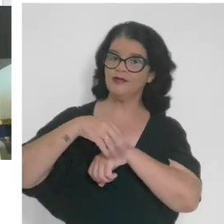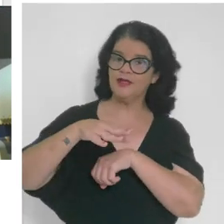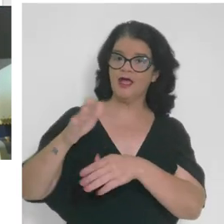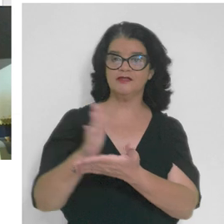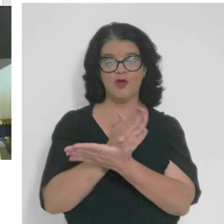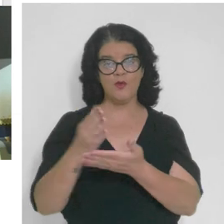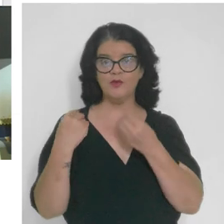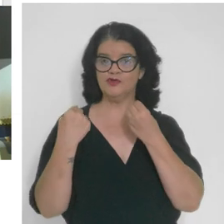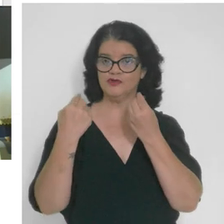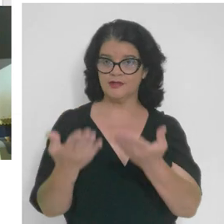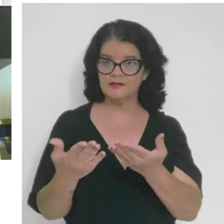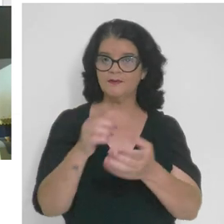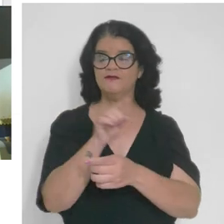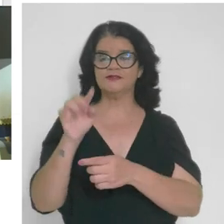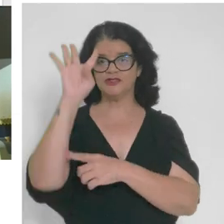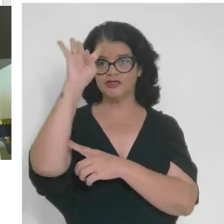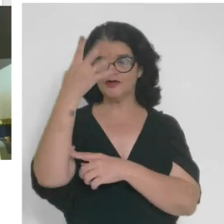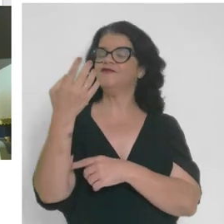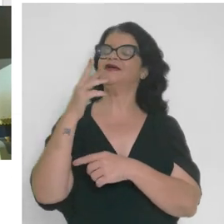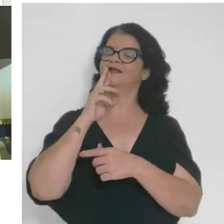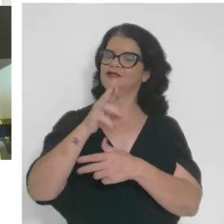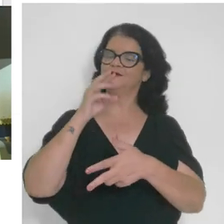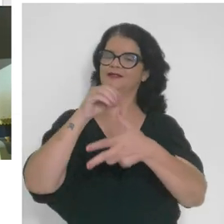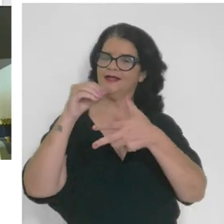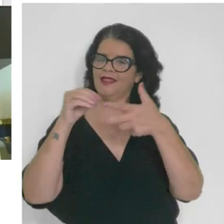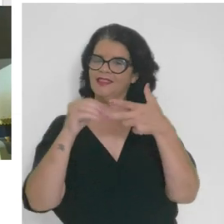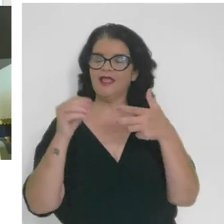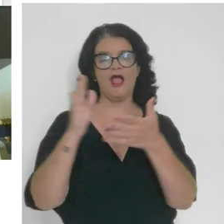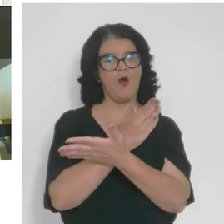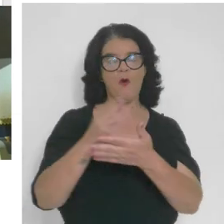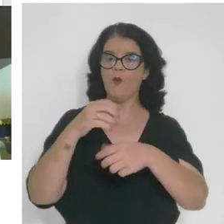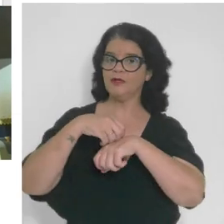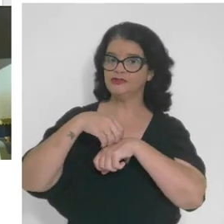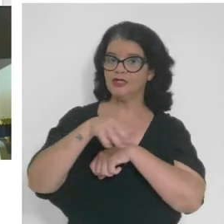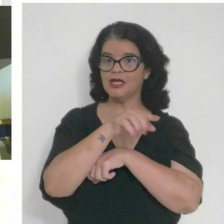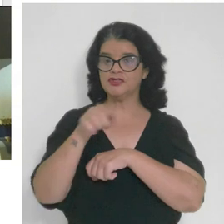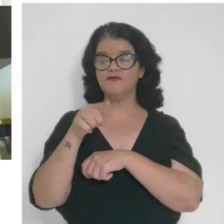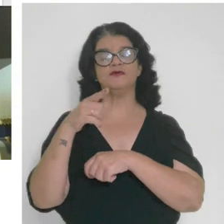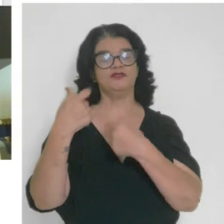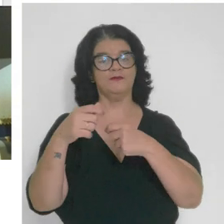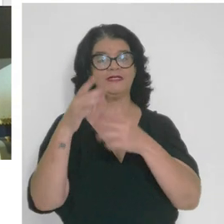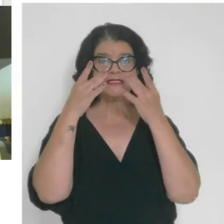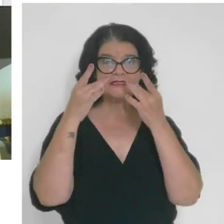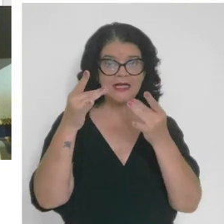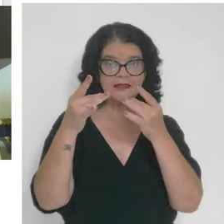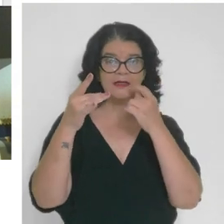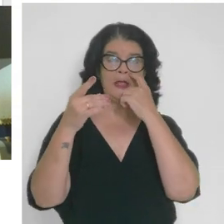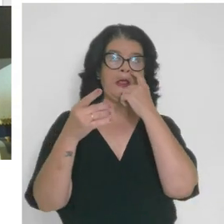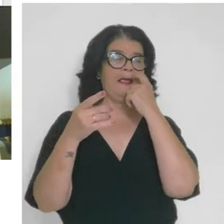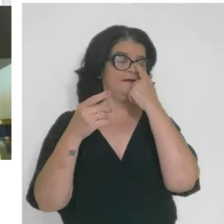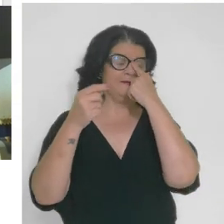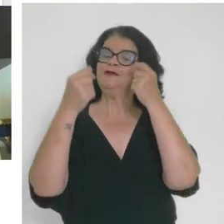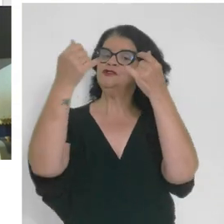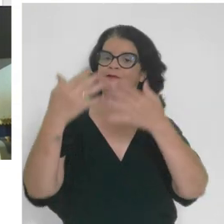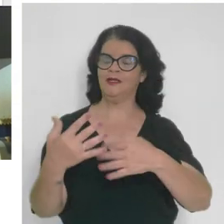dicas, tá? Para vocês resolverem as questões do Enem, tá? Então, são algumas dicas que vocês têm que ficar atentos, tá? Vocês precisam ficar